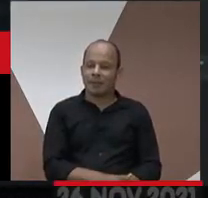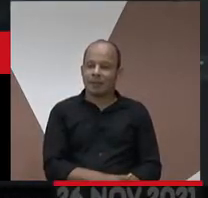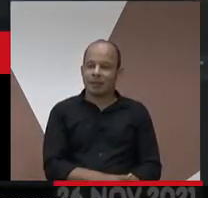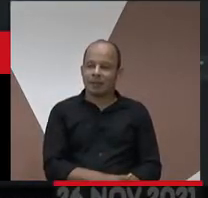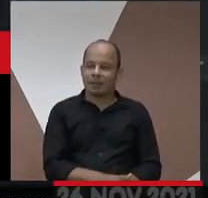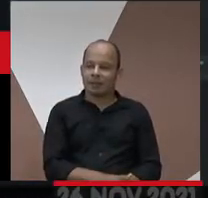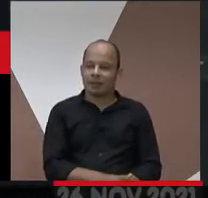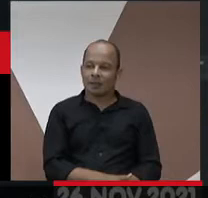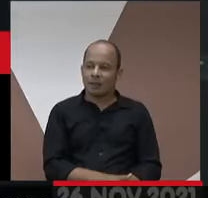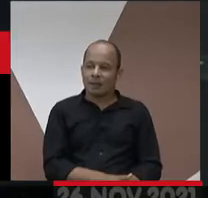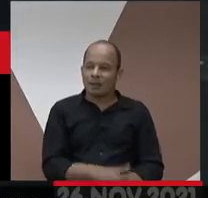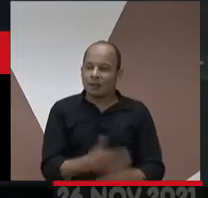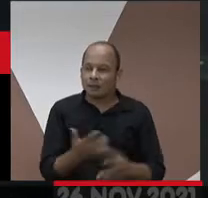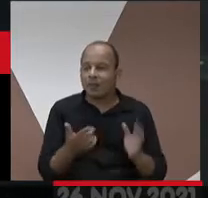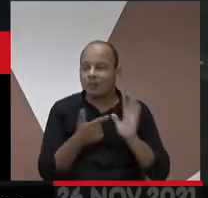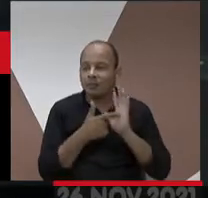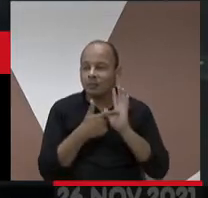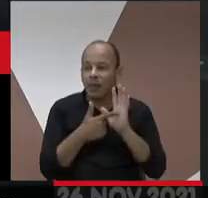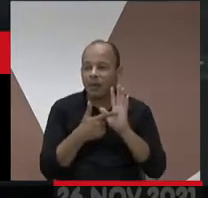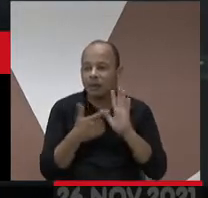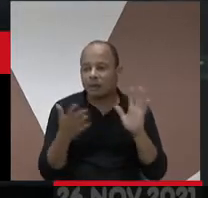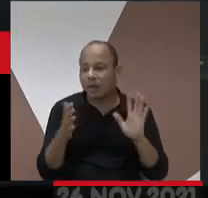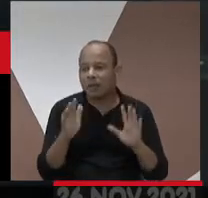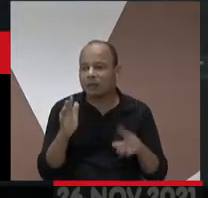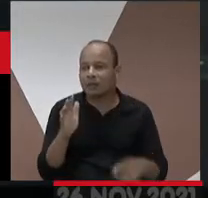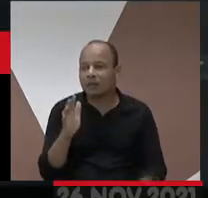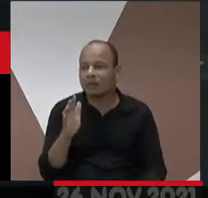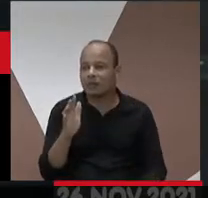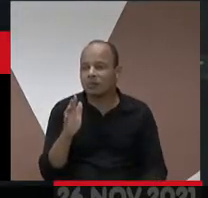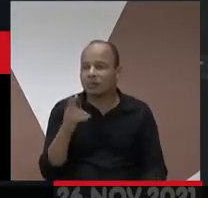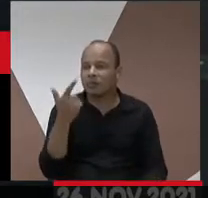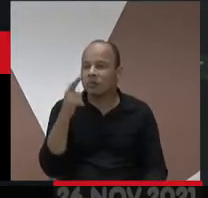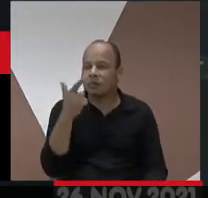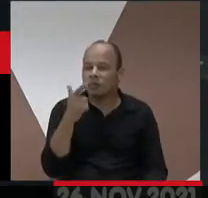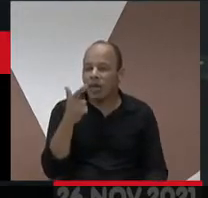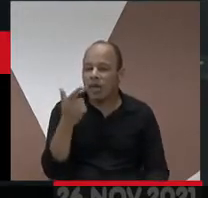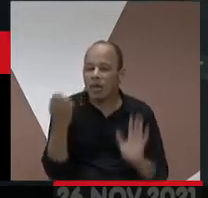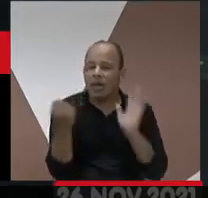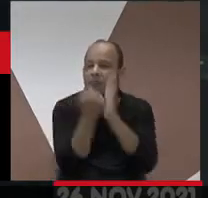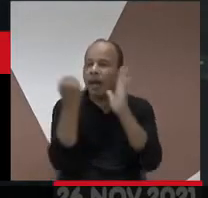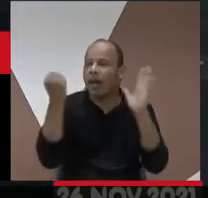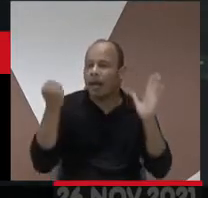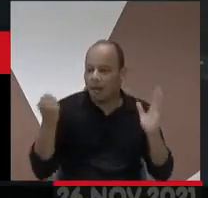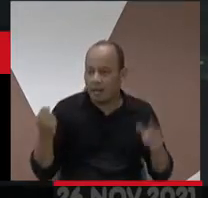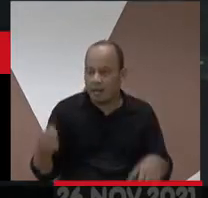não marca, infelizmente, marca na parede, mas